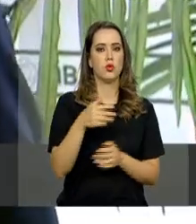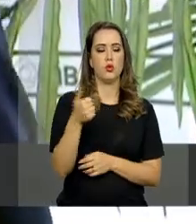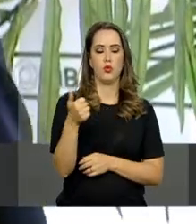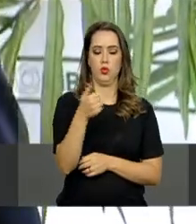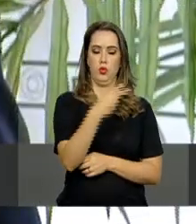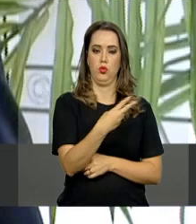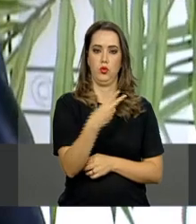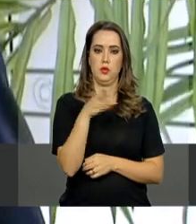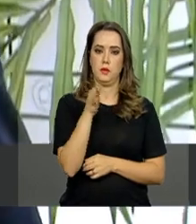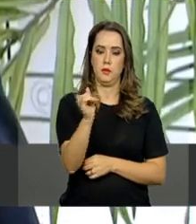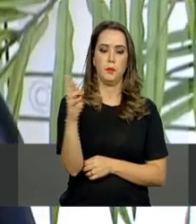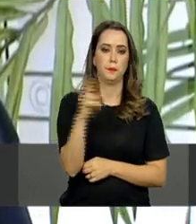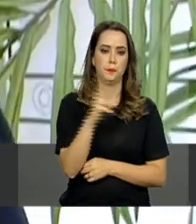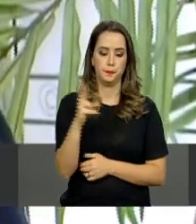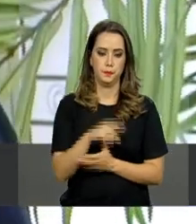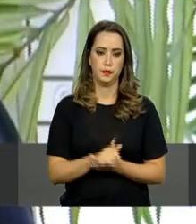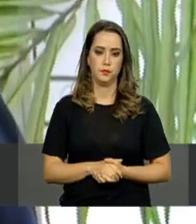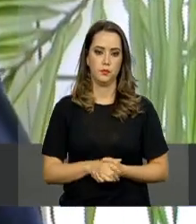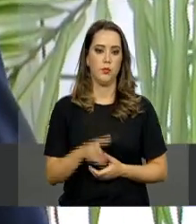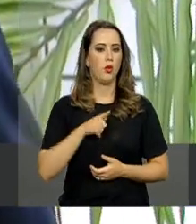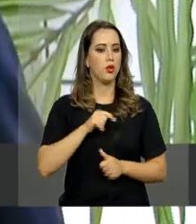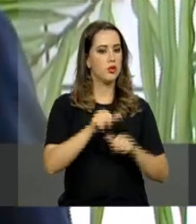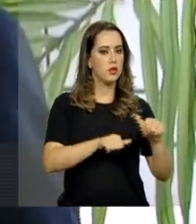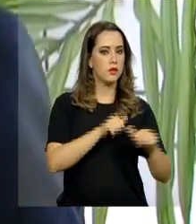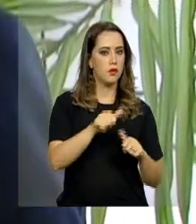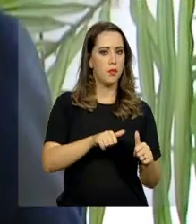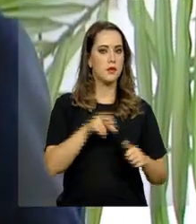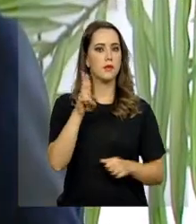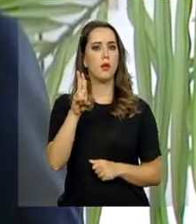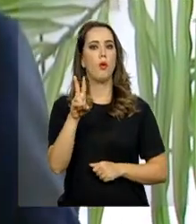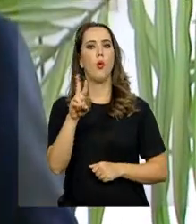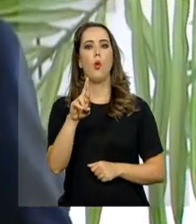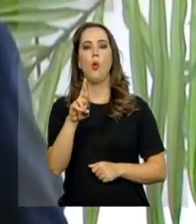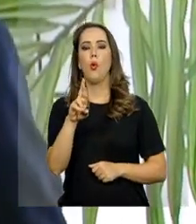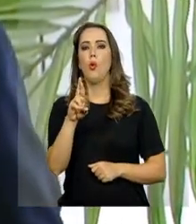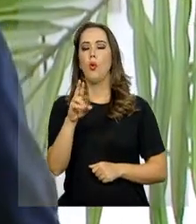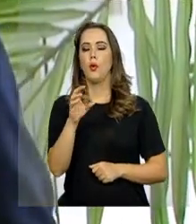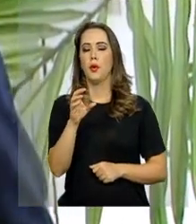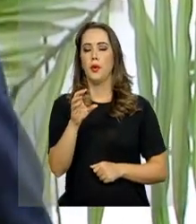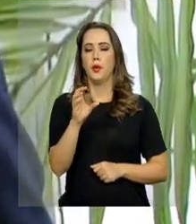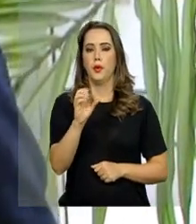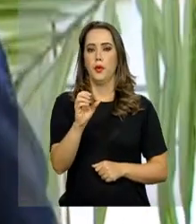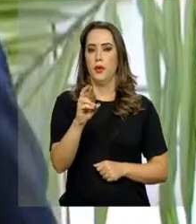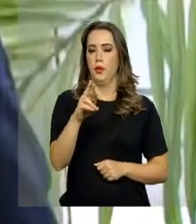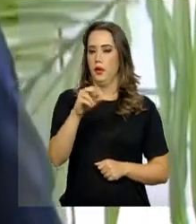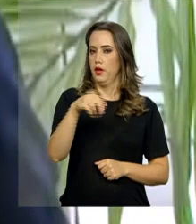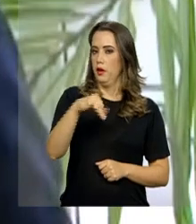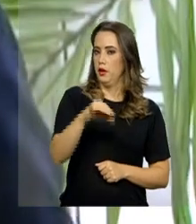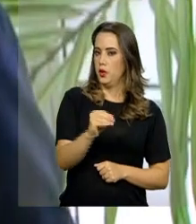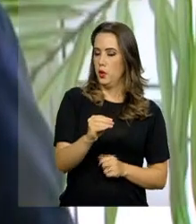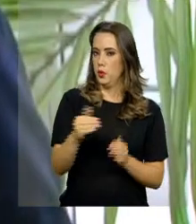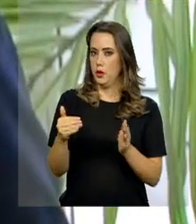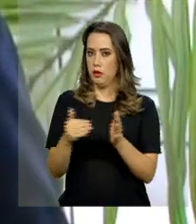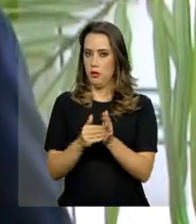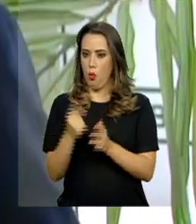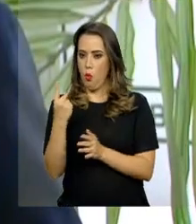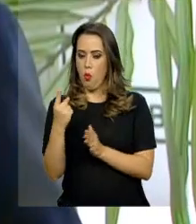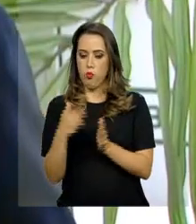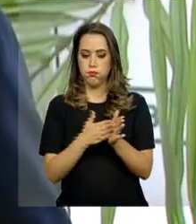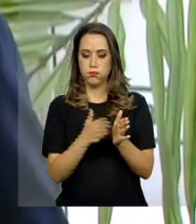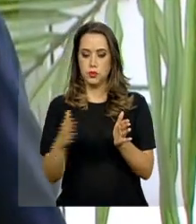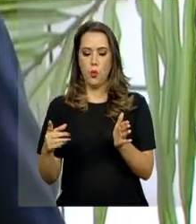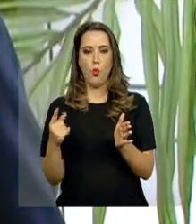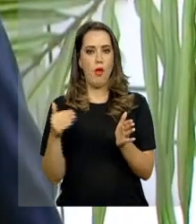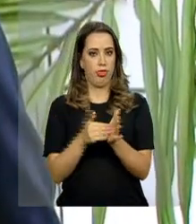ele foi concebido em duas fases a fase 1 até a décima cascata correto